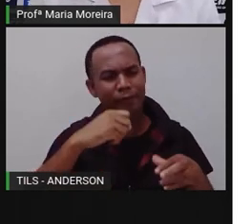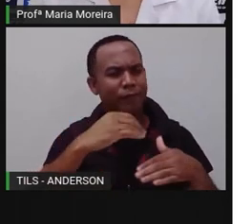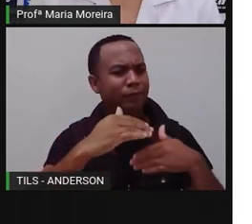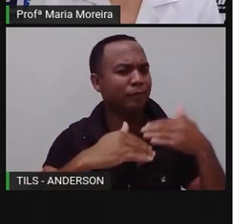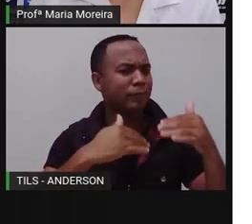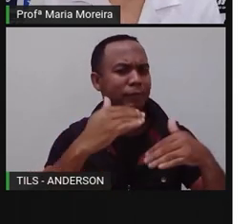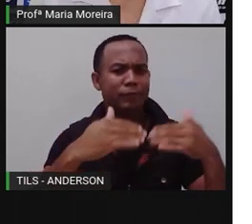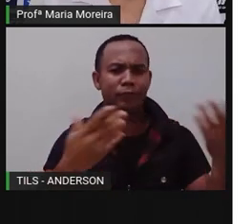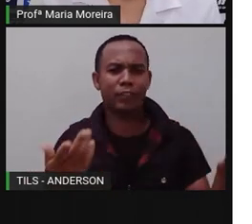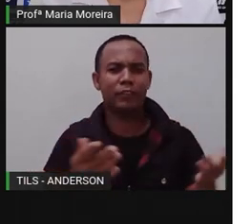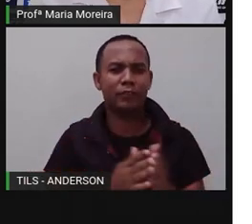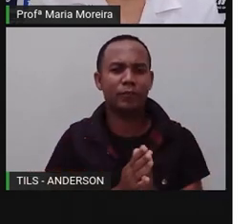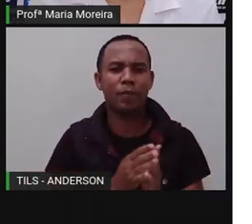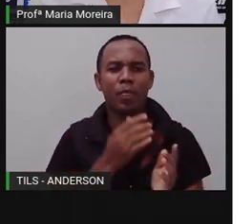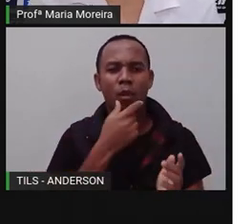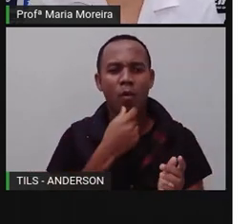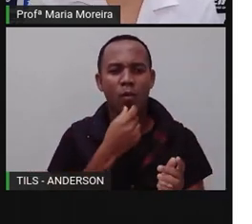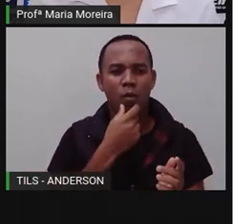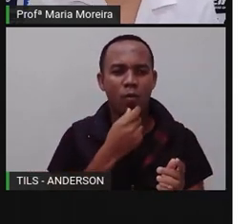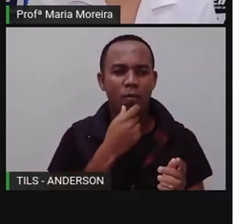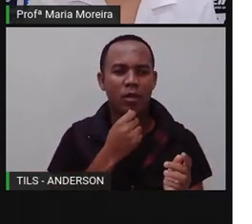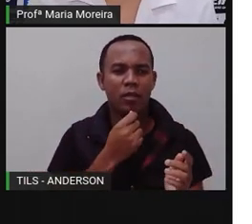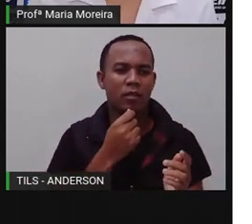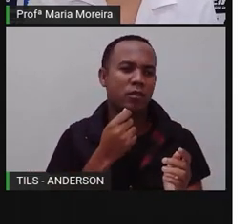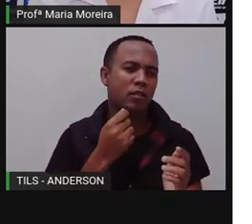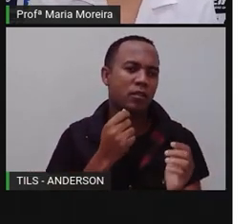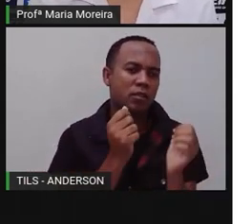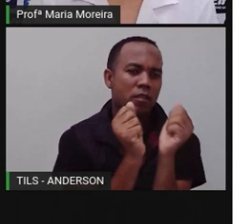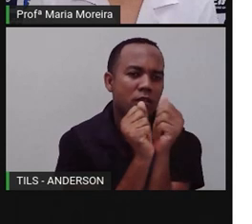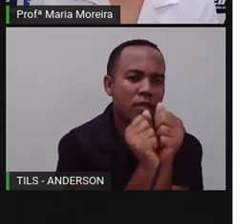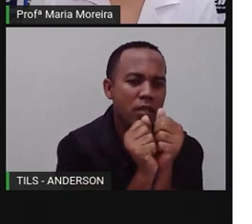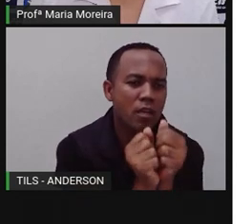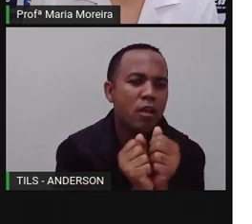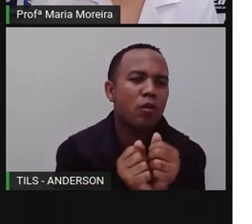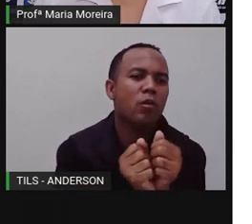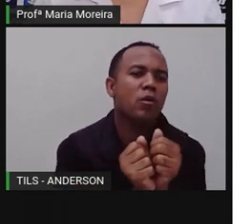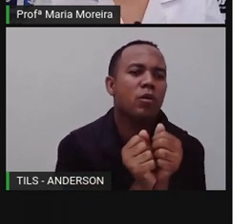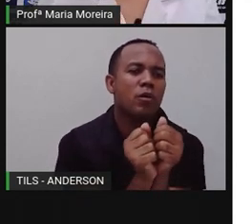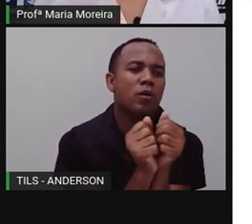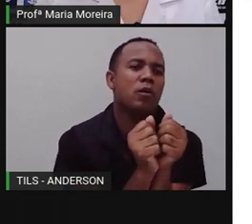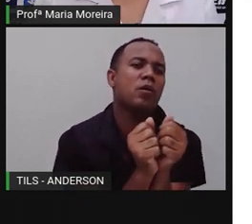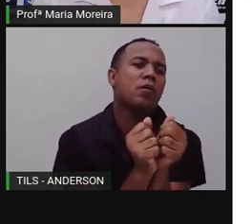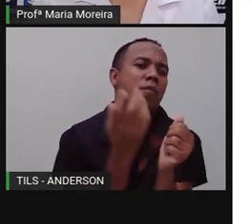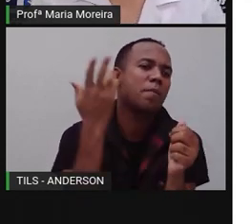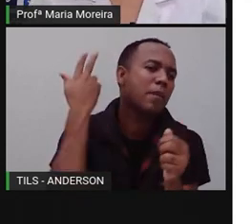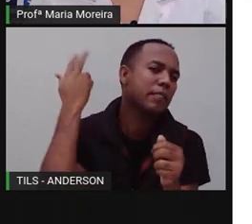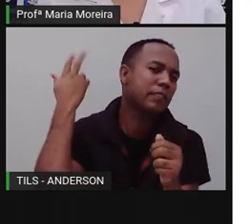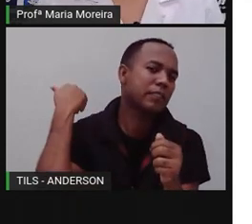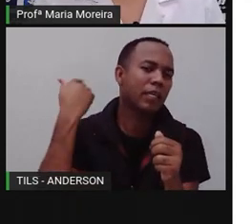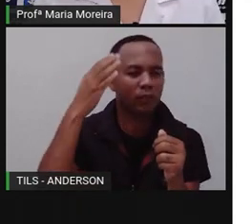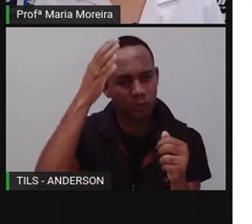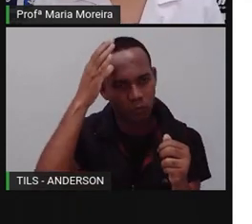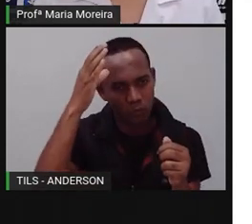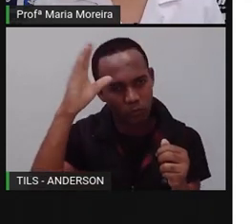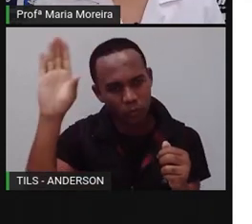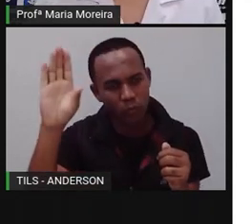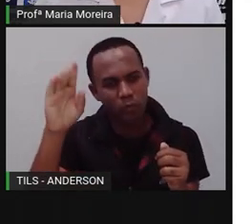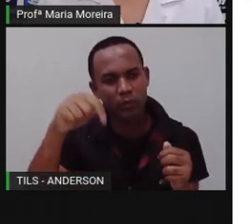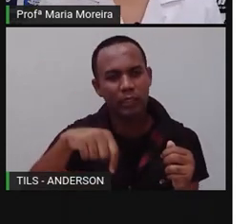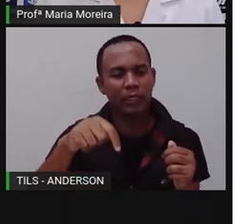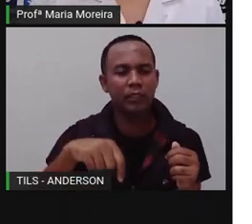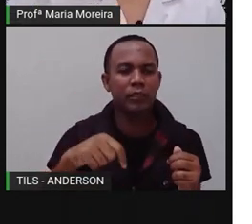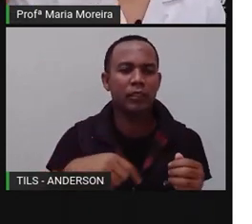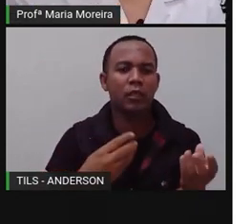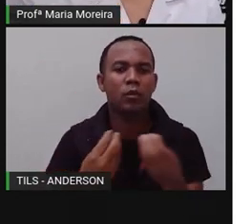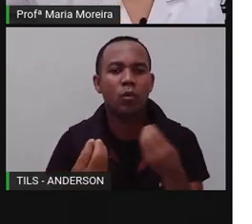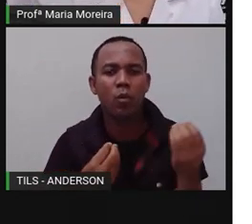Os negros escravizados, eles incorporaram elementos da sua cultura, né? A sua nova realidade. Então,